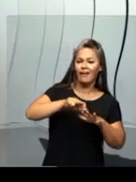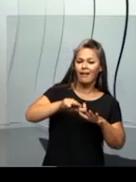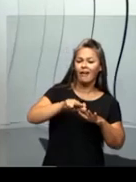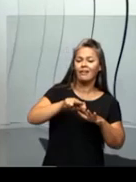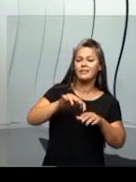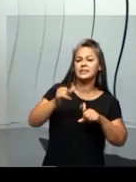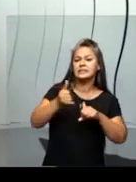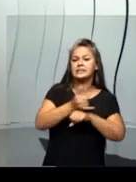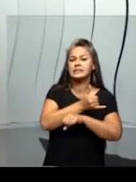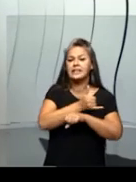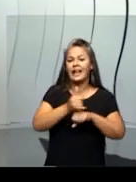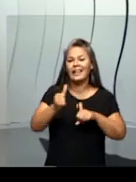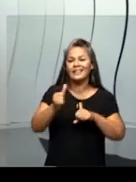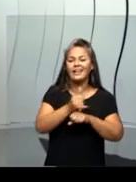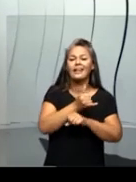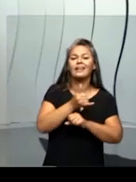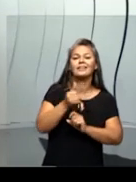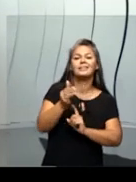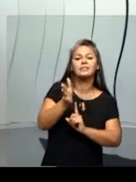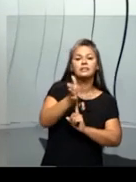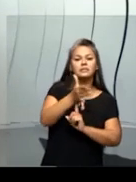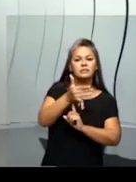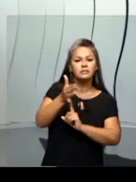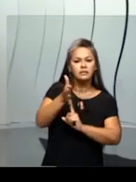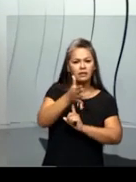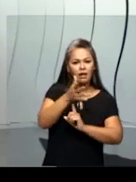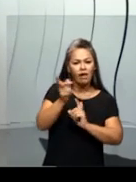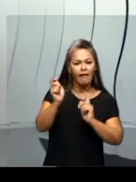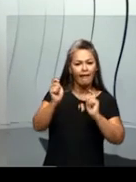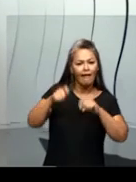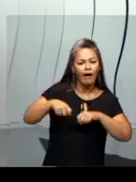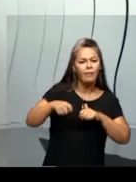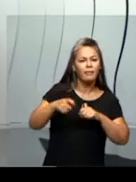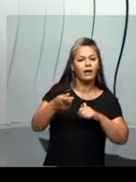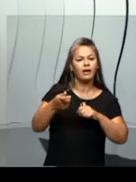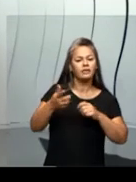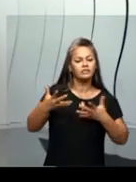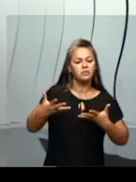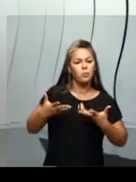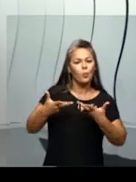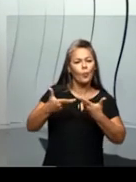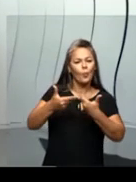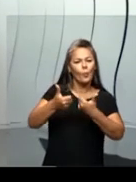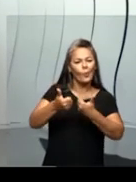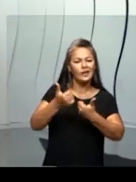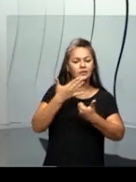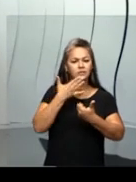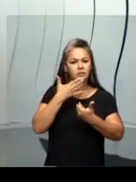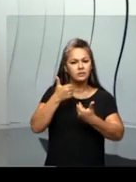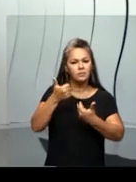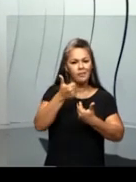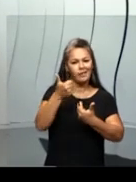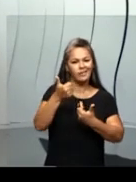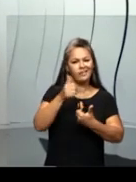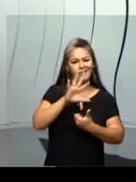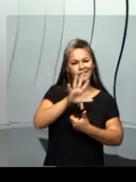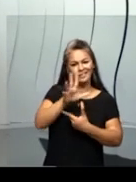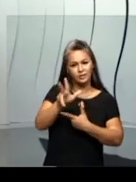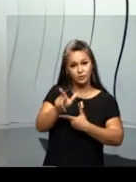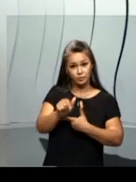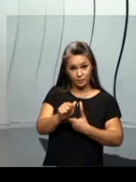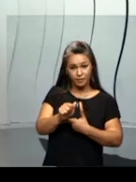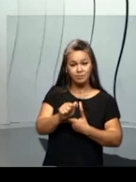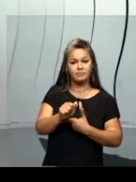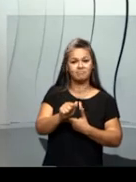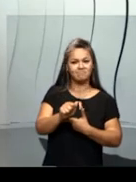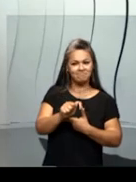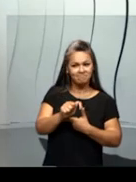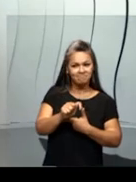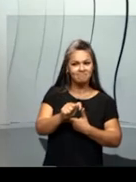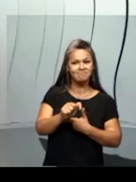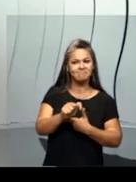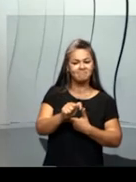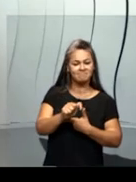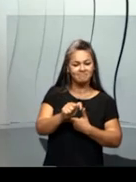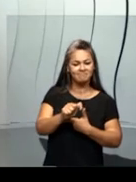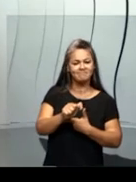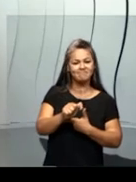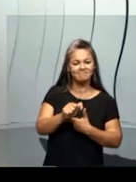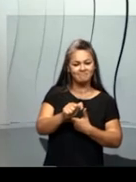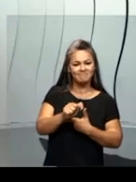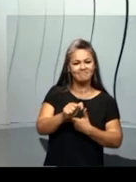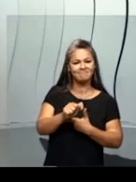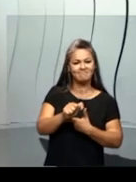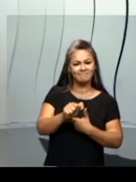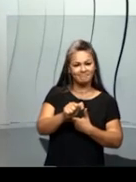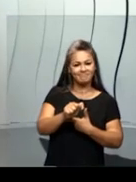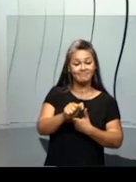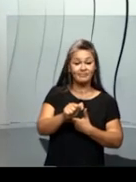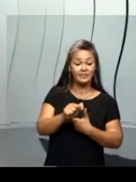as tecnologias aí que estão muito em expansão hoje no mundo, né? Muito utilizado para justamente aprimorar o